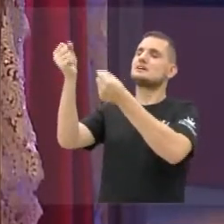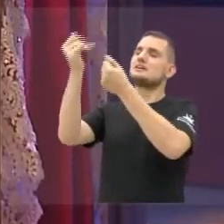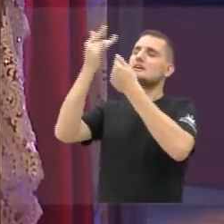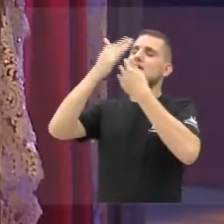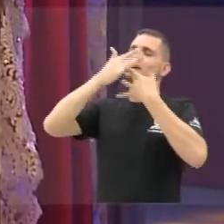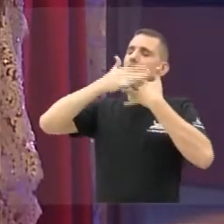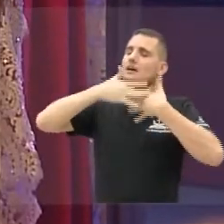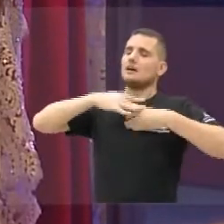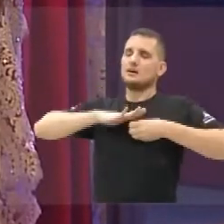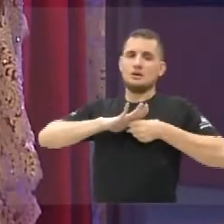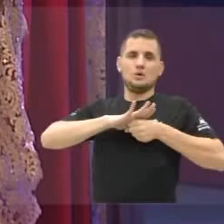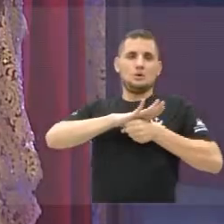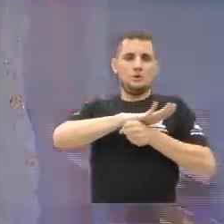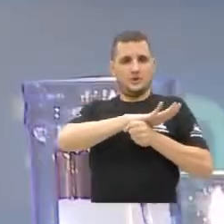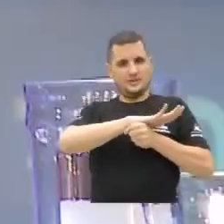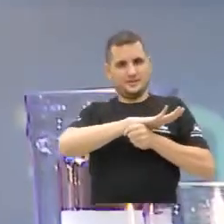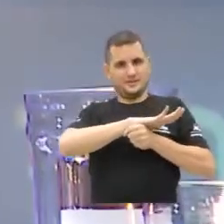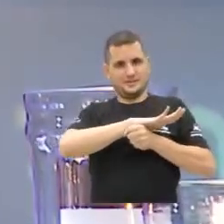Santíssimo Sacramento.